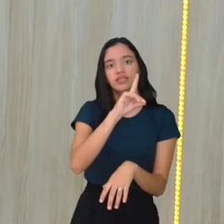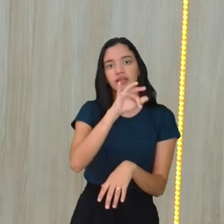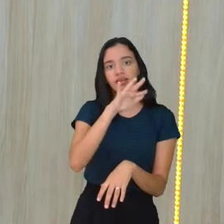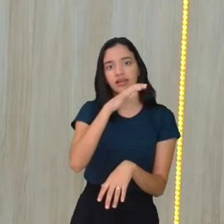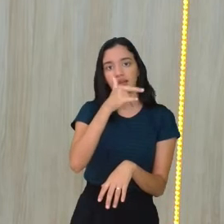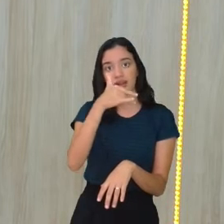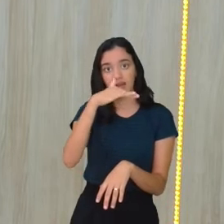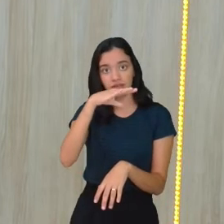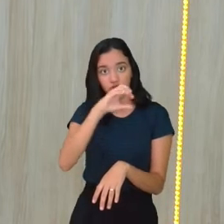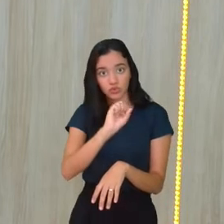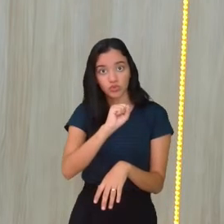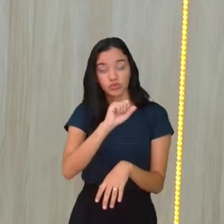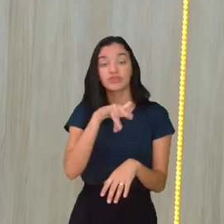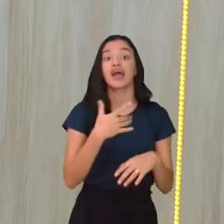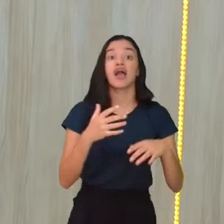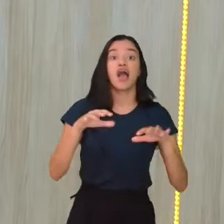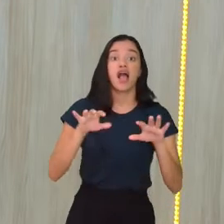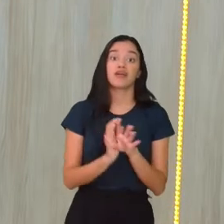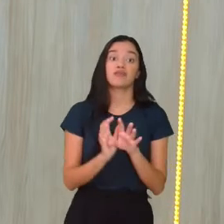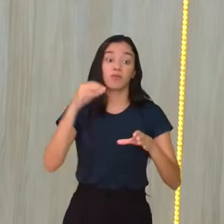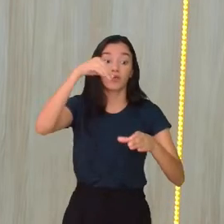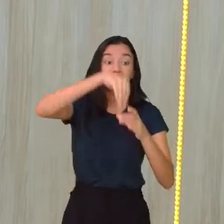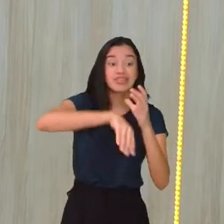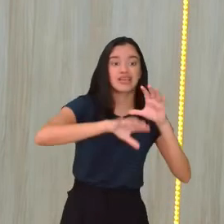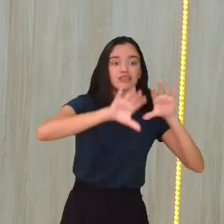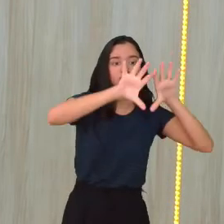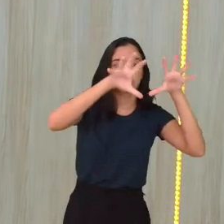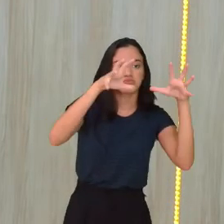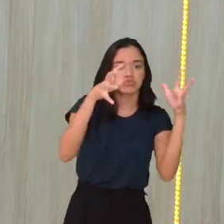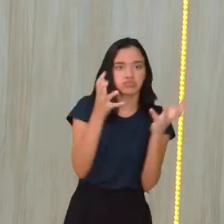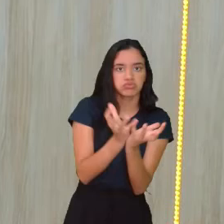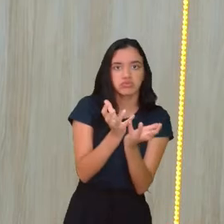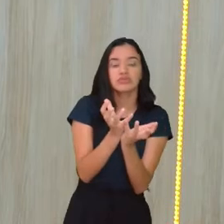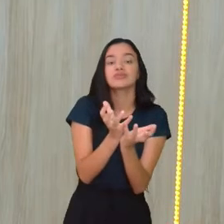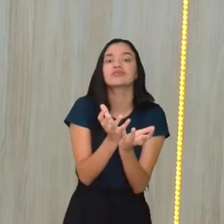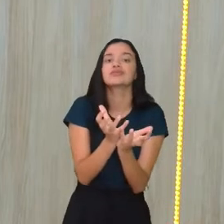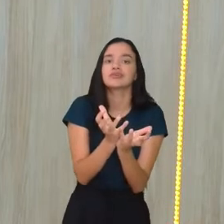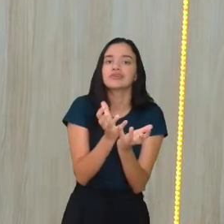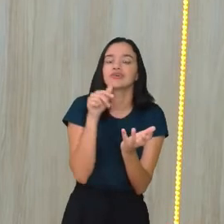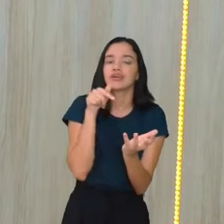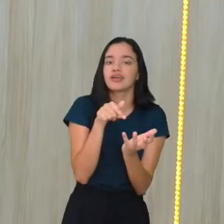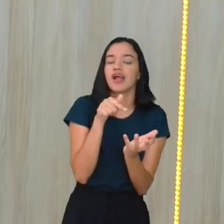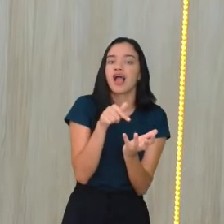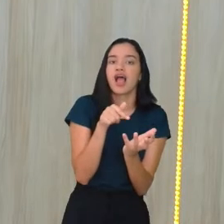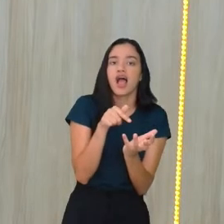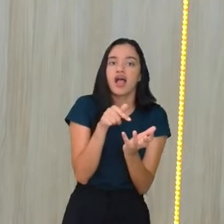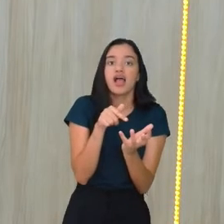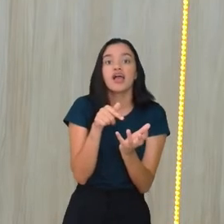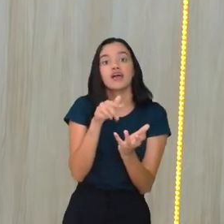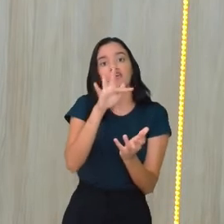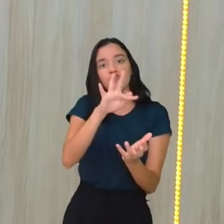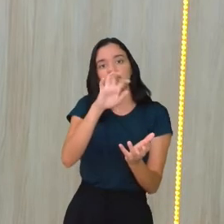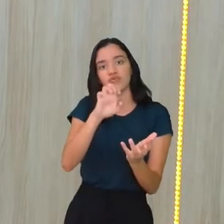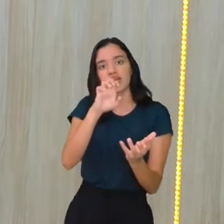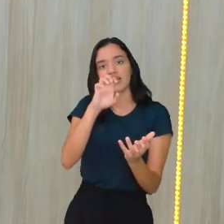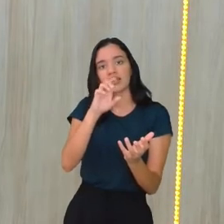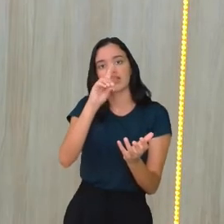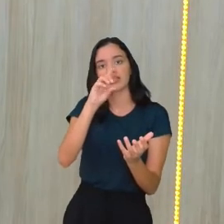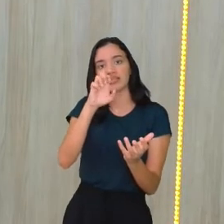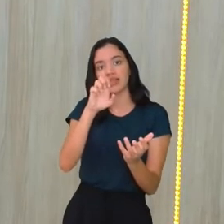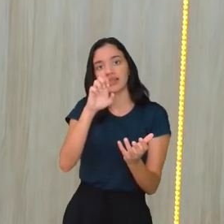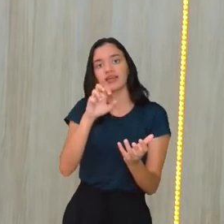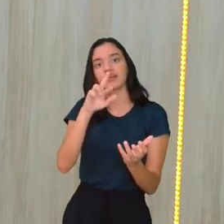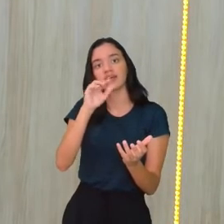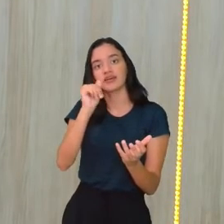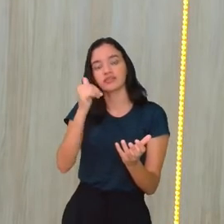grandona. Dentro dela eu tenho uma menor, que são as federações. E dentro eu tenho uma menorzinha, né? Que é o que a